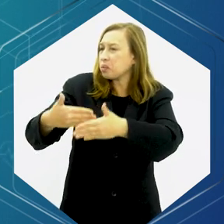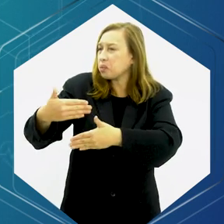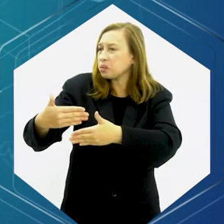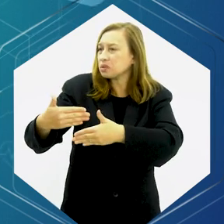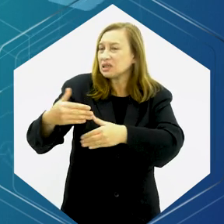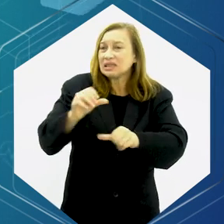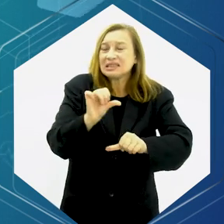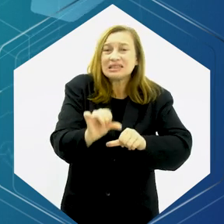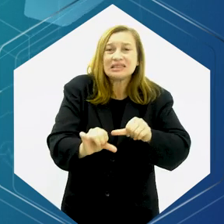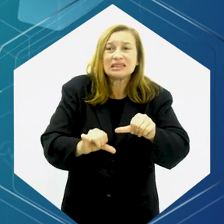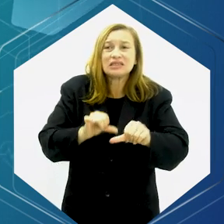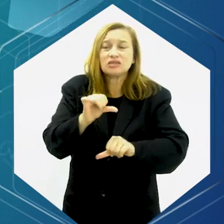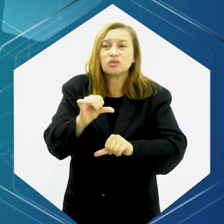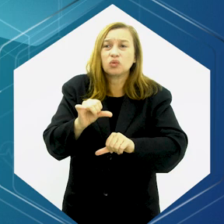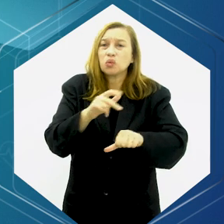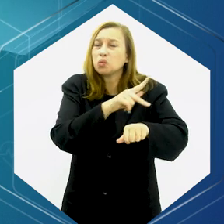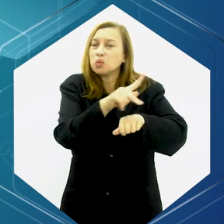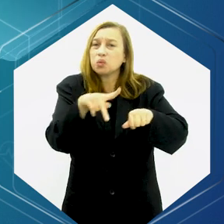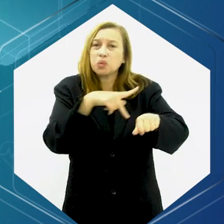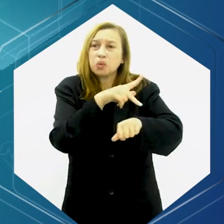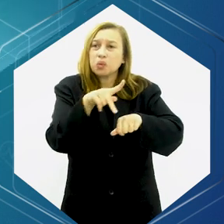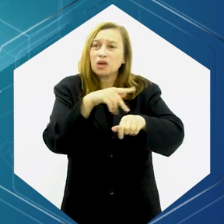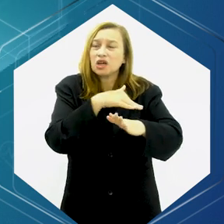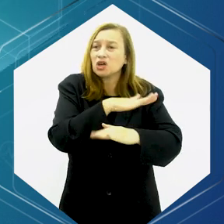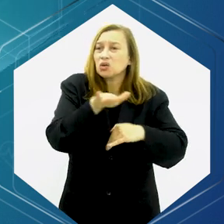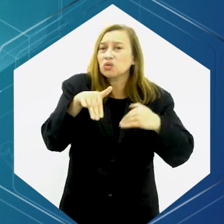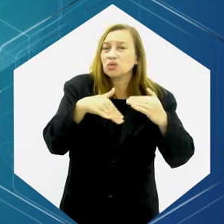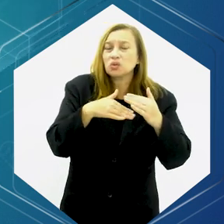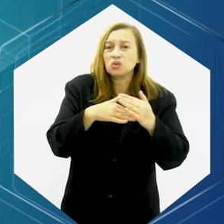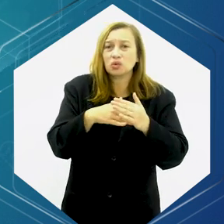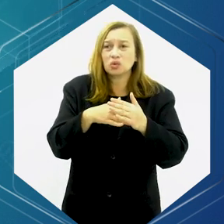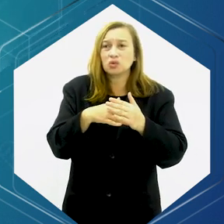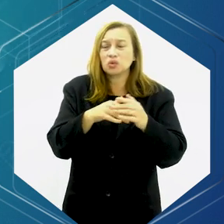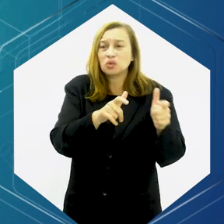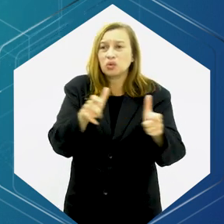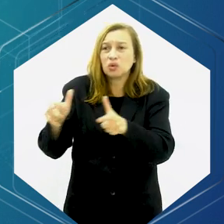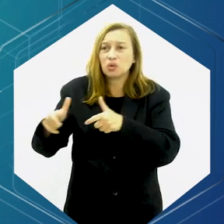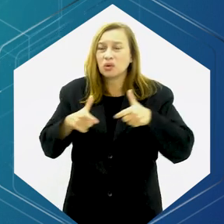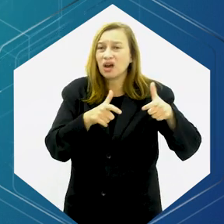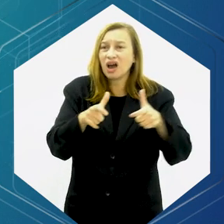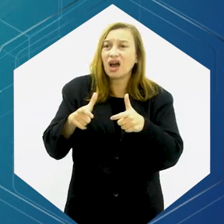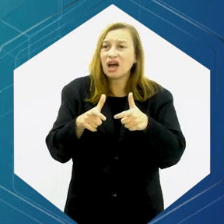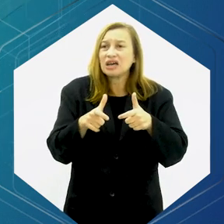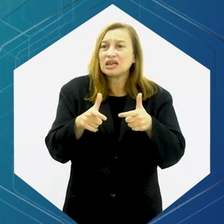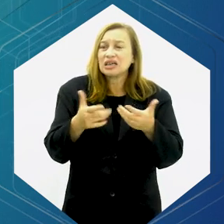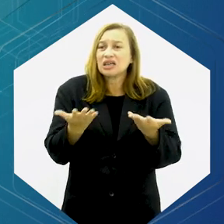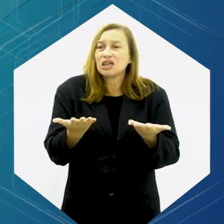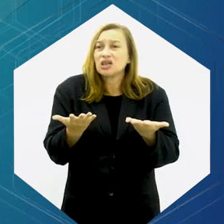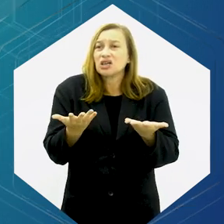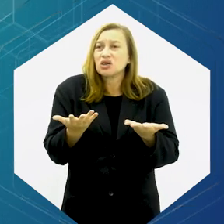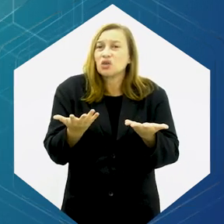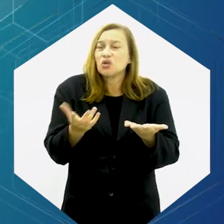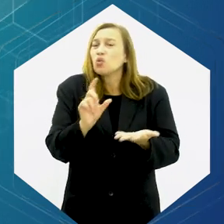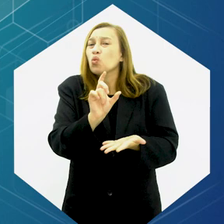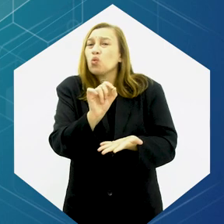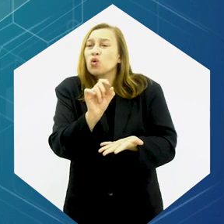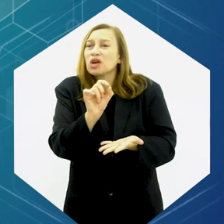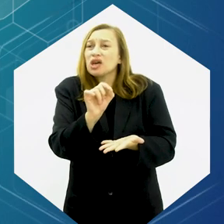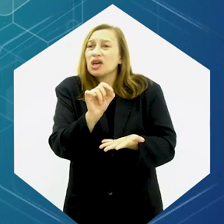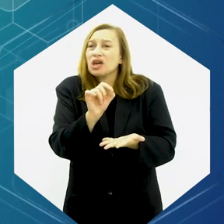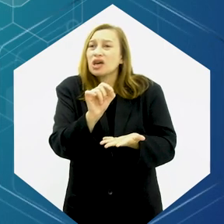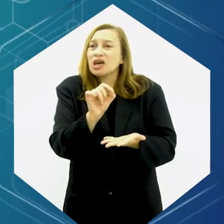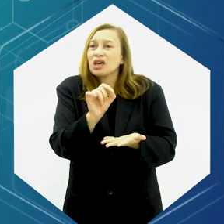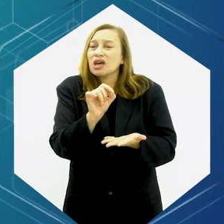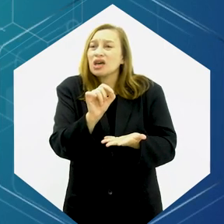transição a país e em todas as populações né em termos de o que que as